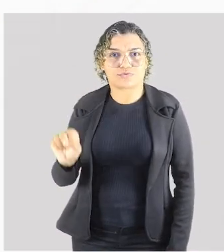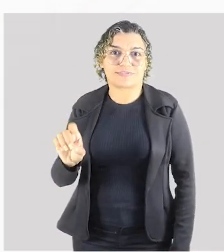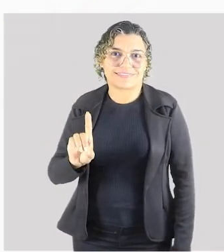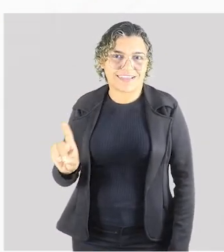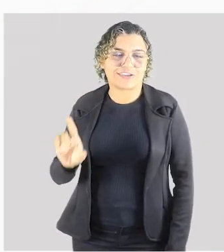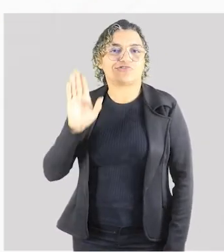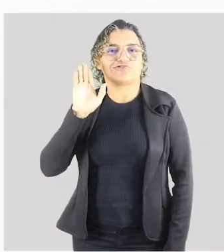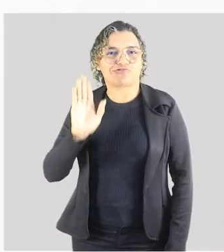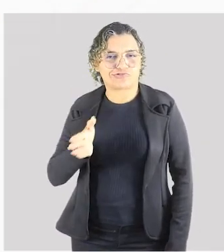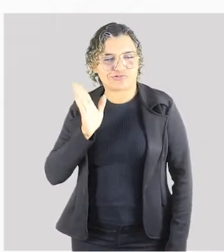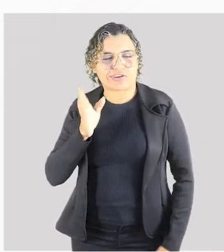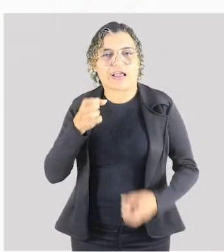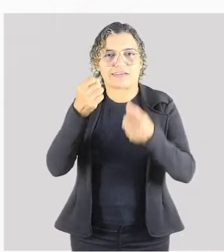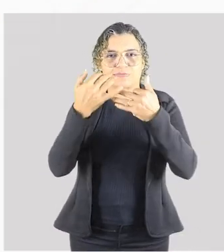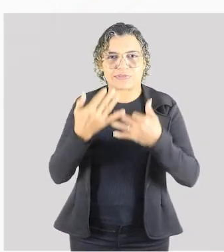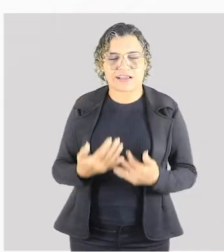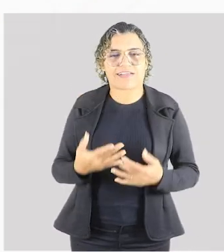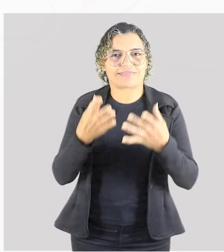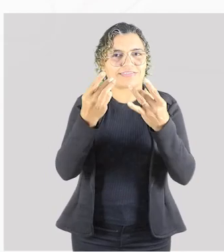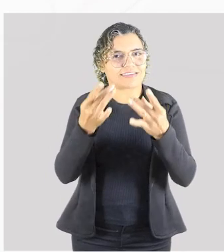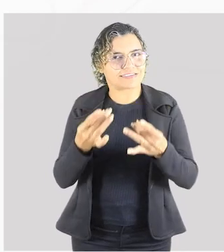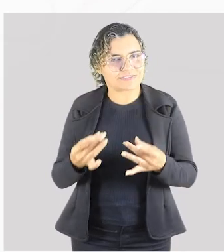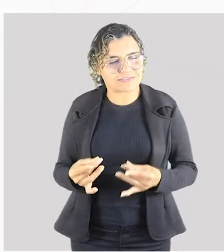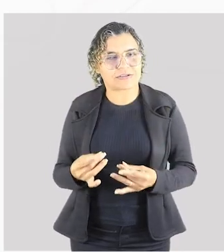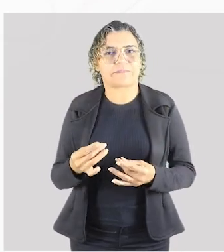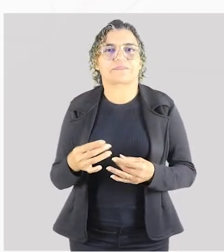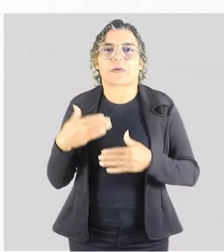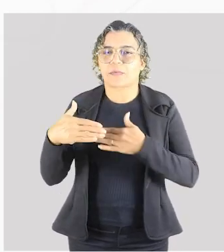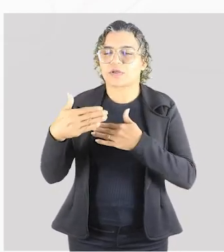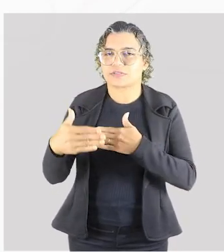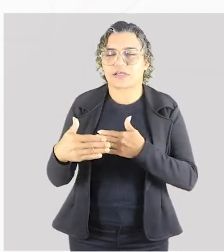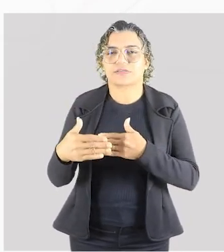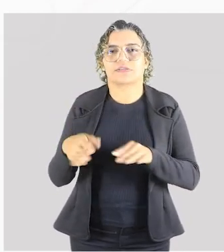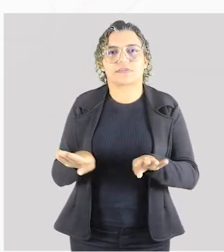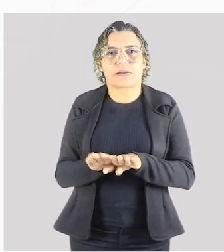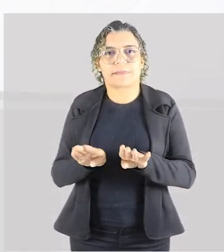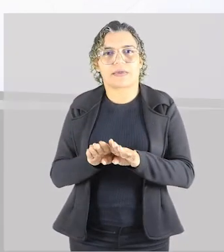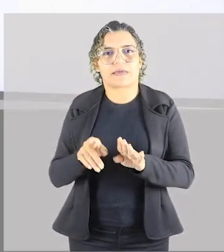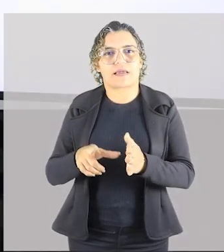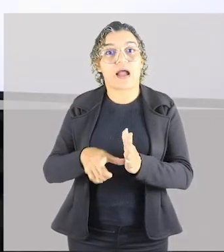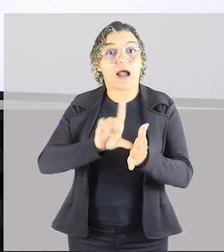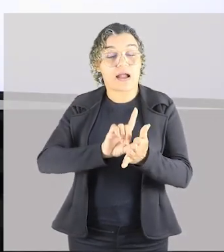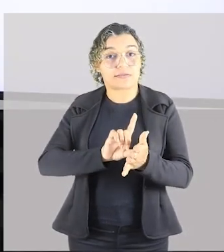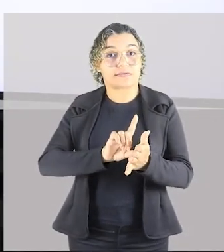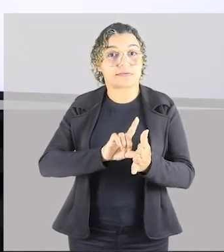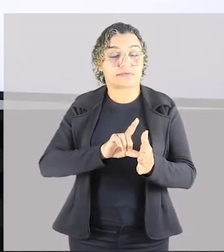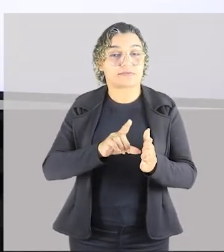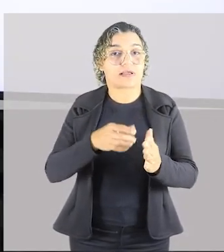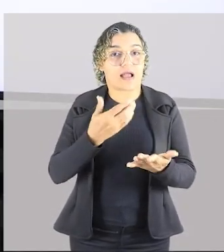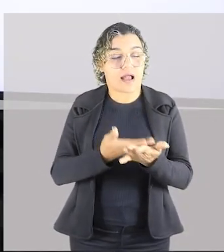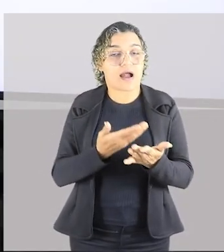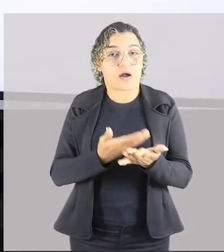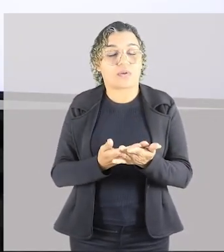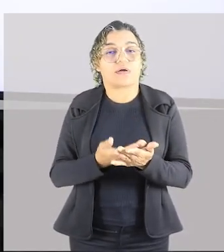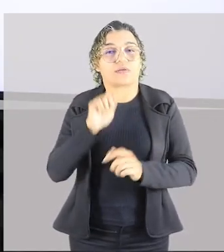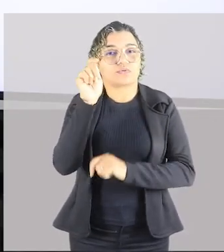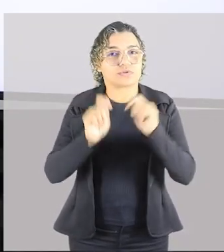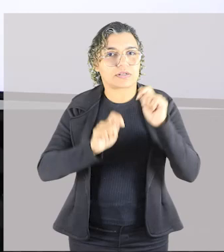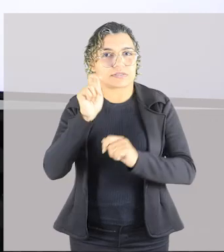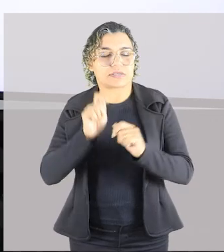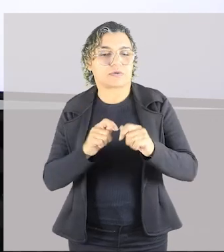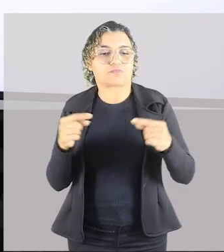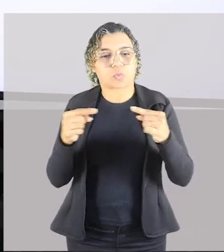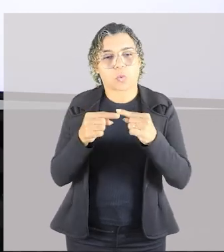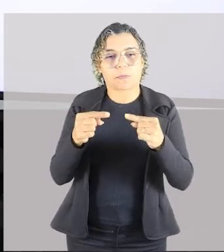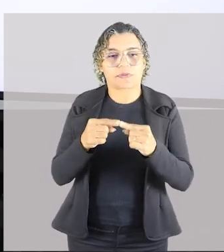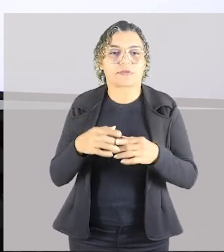falamos, fizemos a descrição desse processo ao longo tanto dessa aula, quanto também da aula de industrialização, que são elementos que se casam.